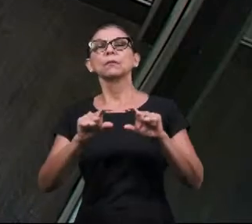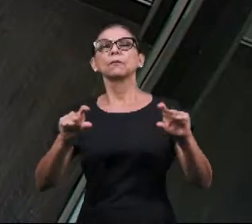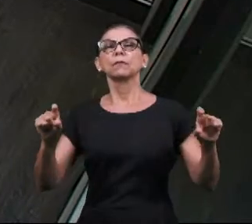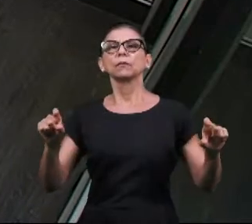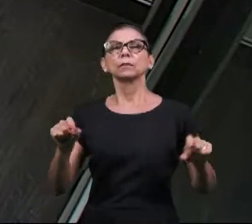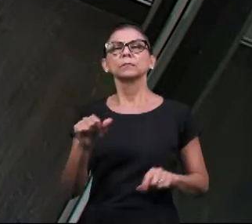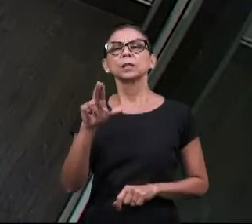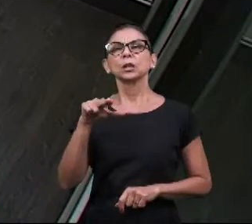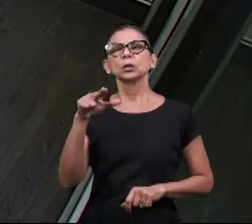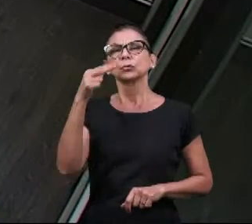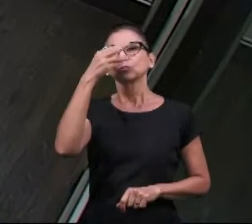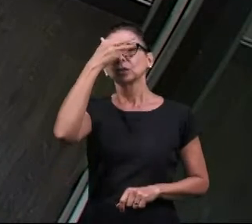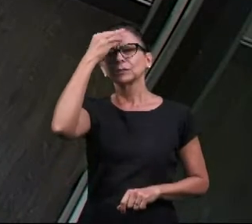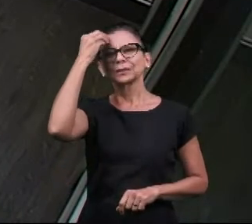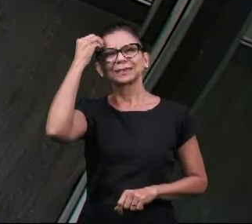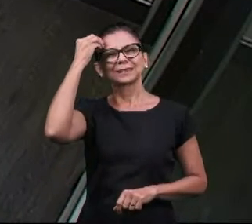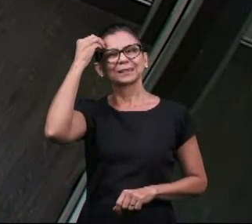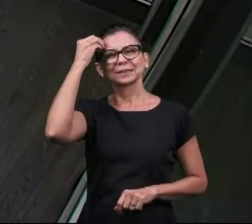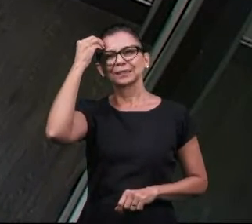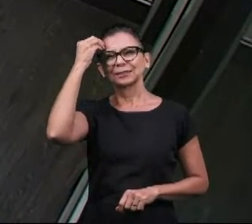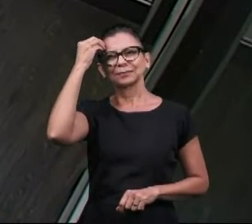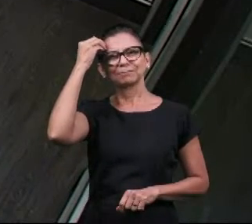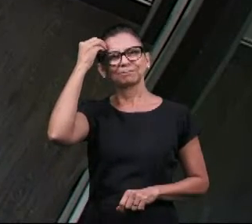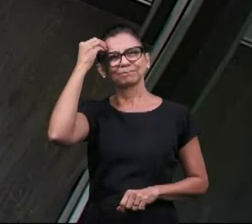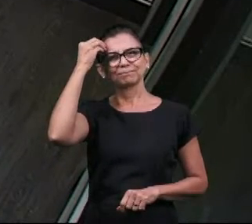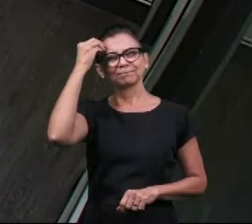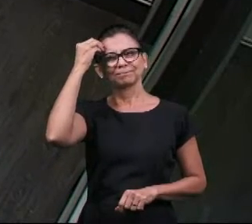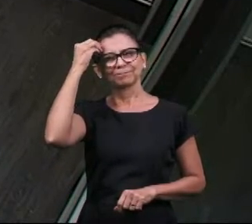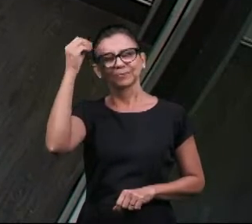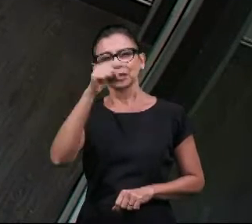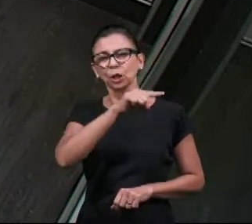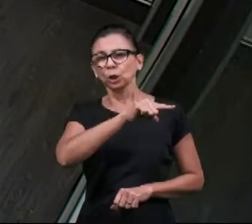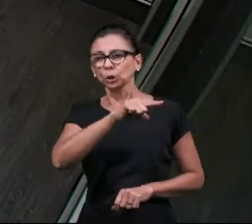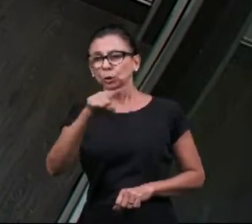vou me esquecer, os homens estão exaustos.